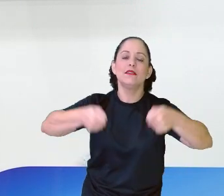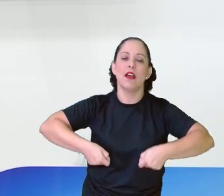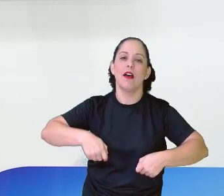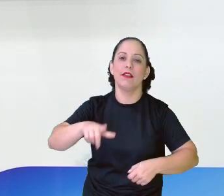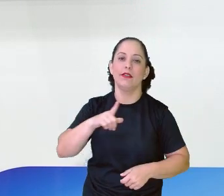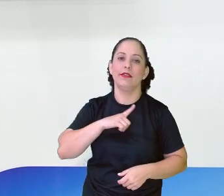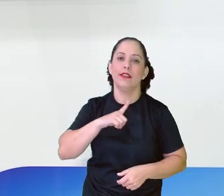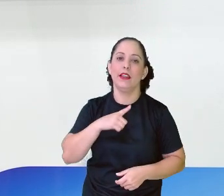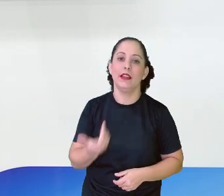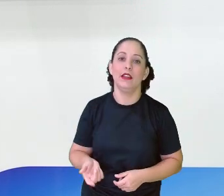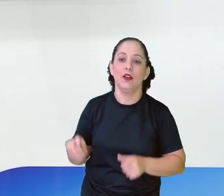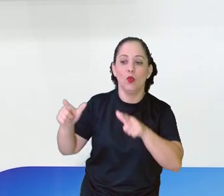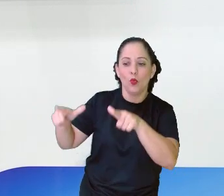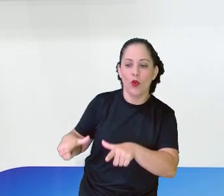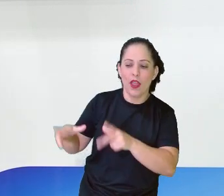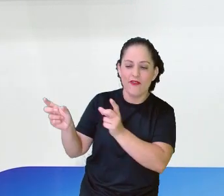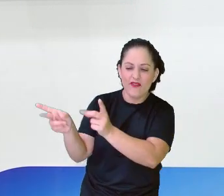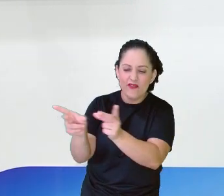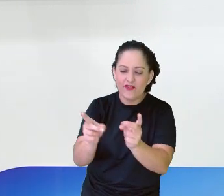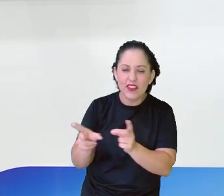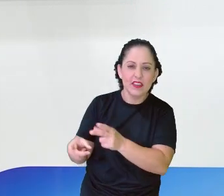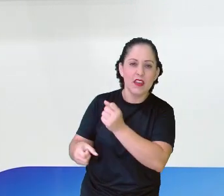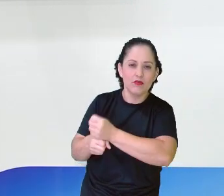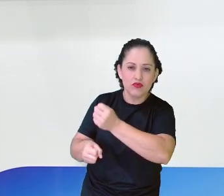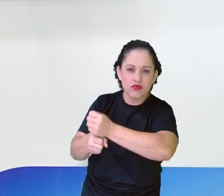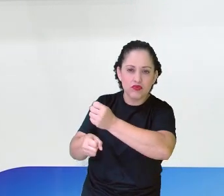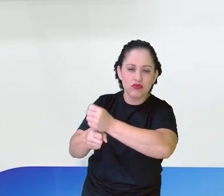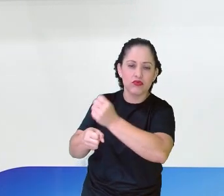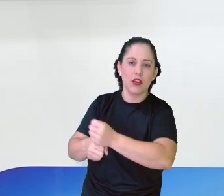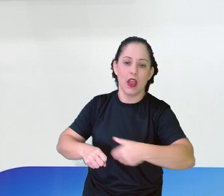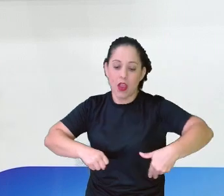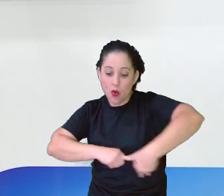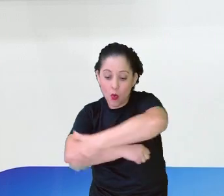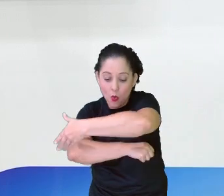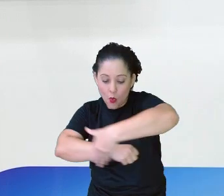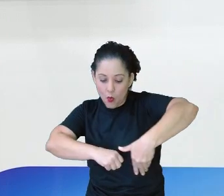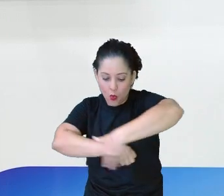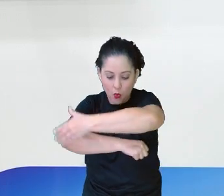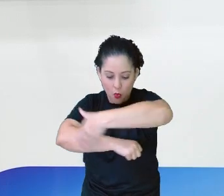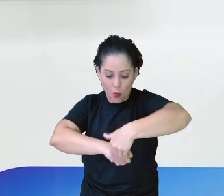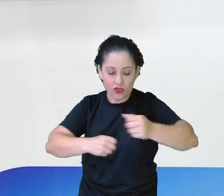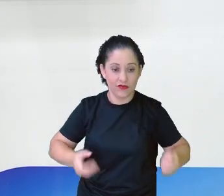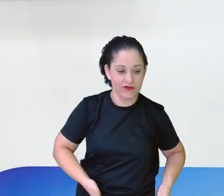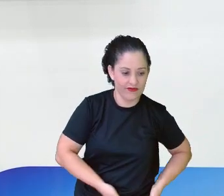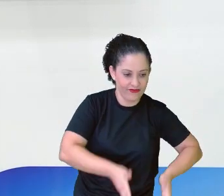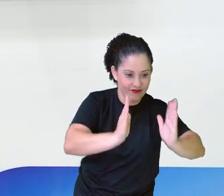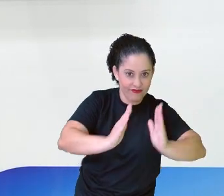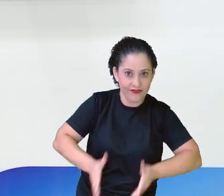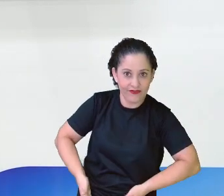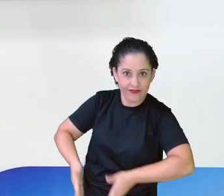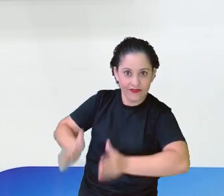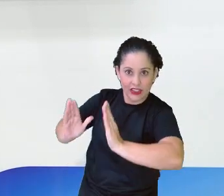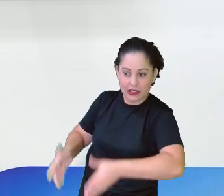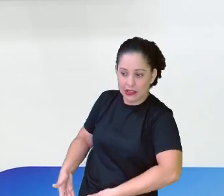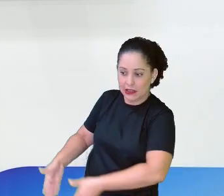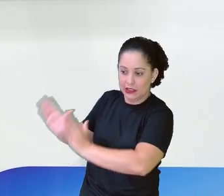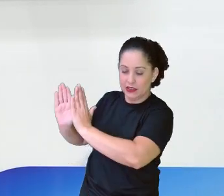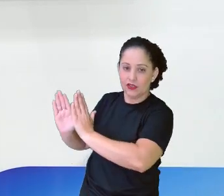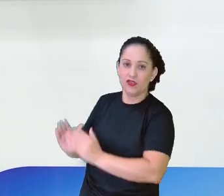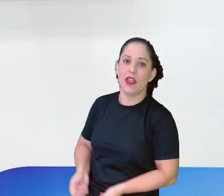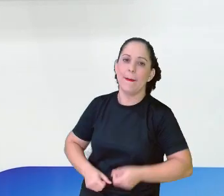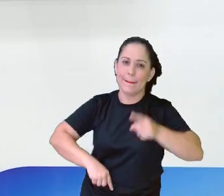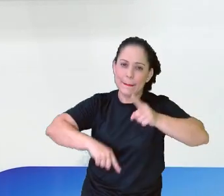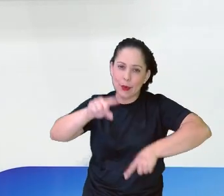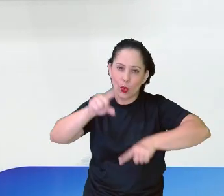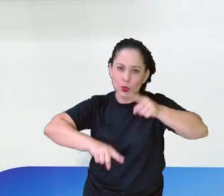necessários armazéns, foram necessários avenidas, foram necessárias ruas pavimentadas para poder transportar essas